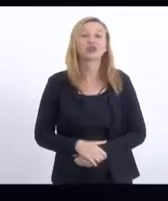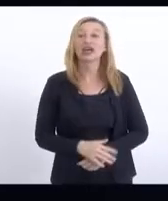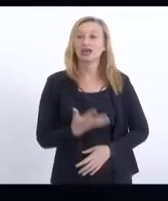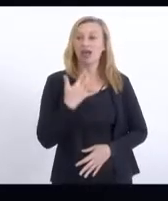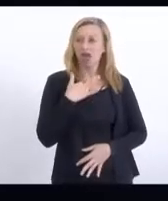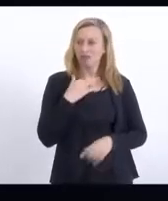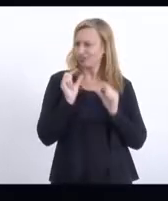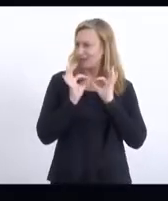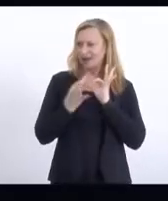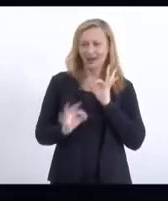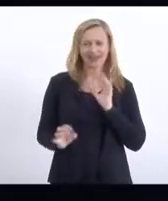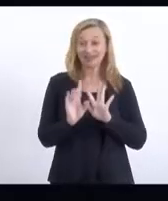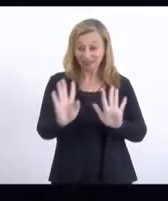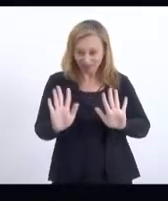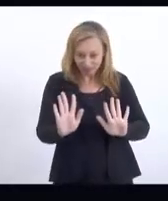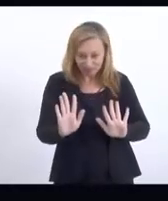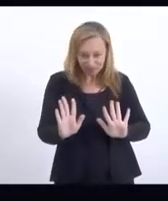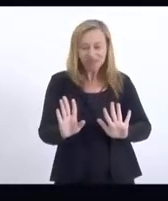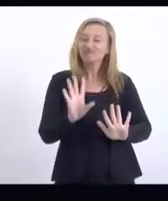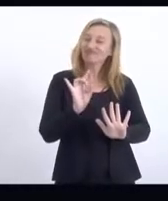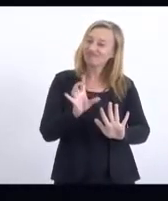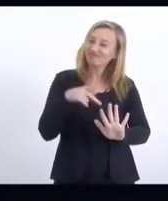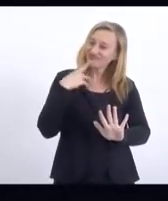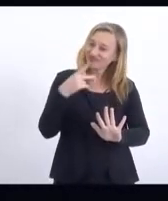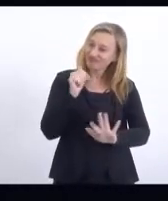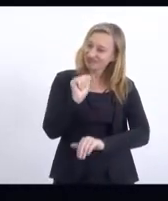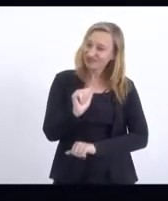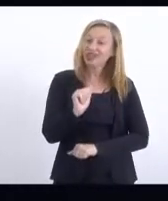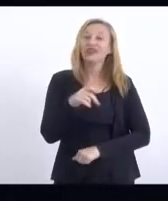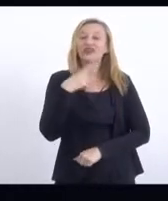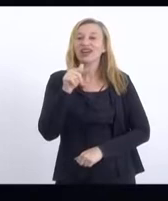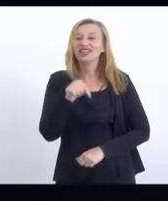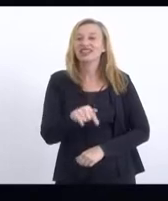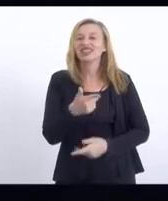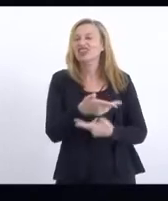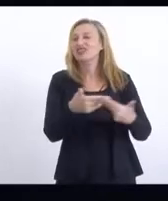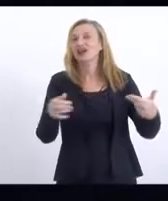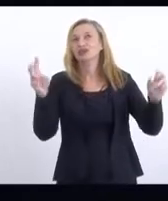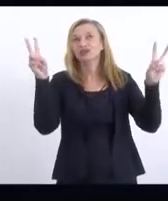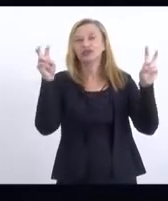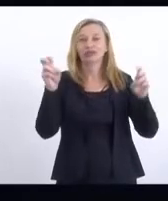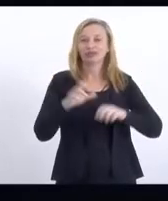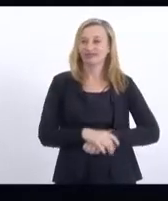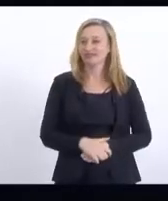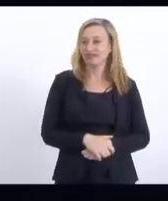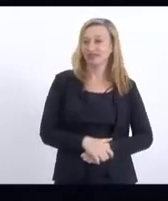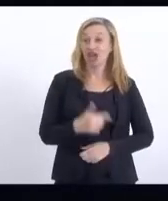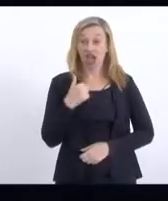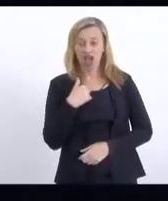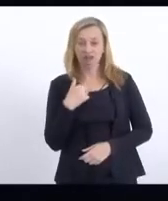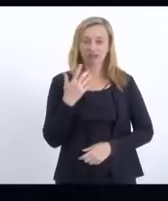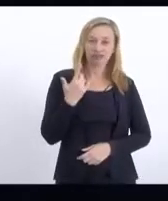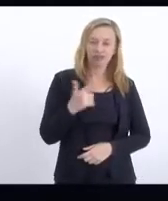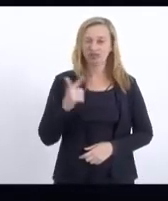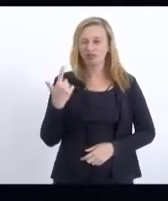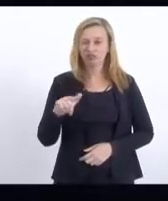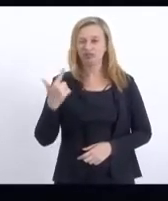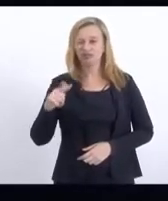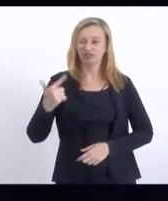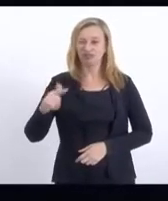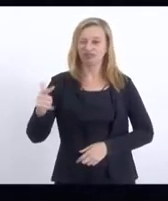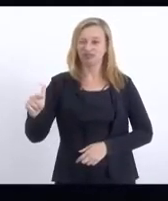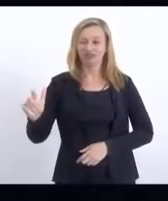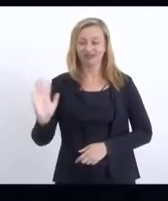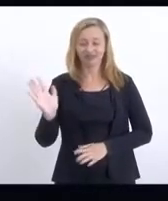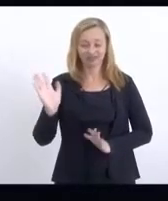me alongar muito, mas eu queria só fazer uma colocação. Foi falado aqui sobre vários temas, eu não vou ficar batendo,